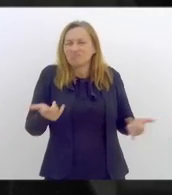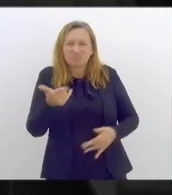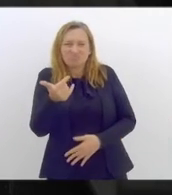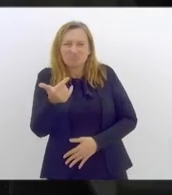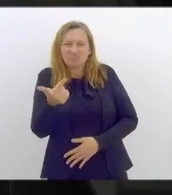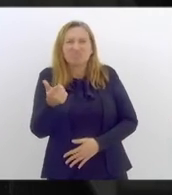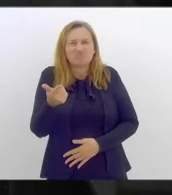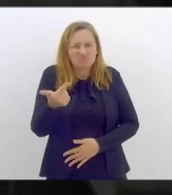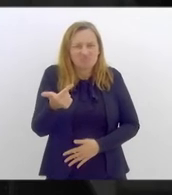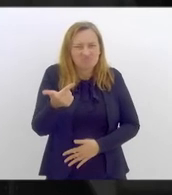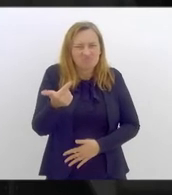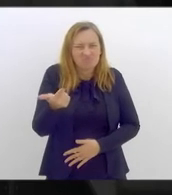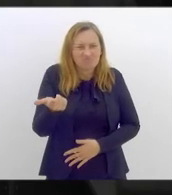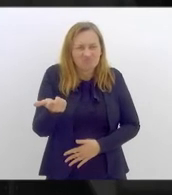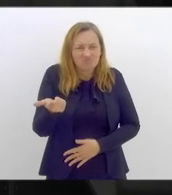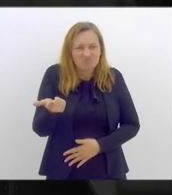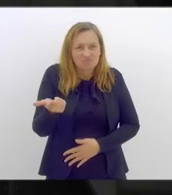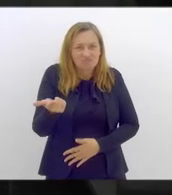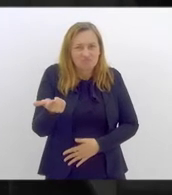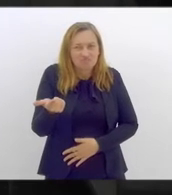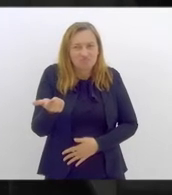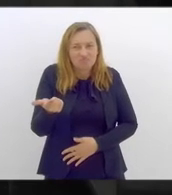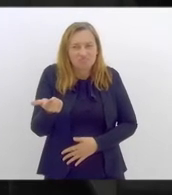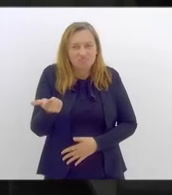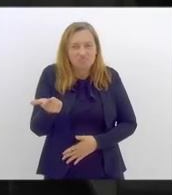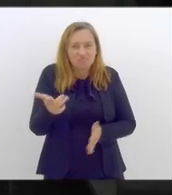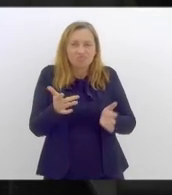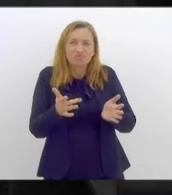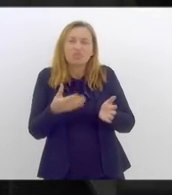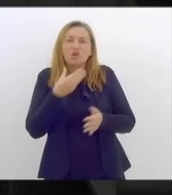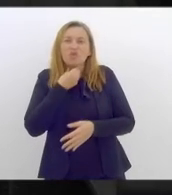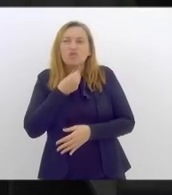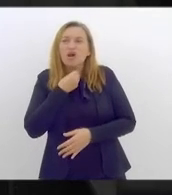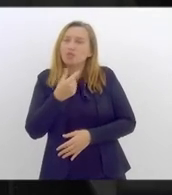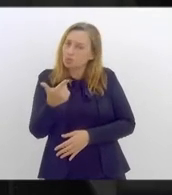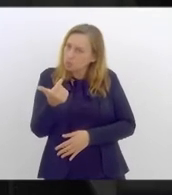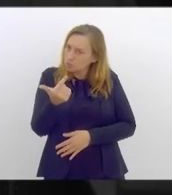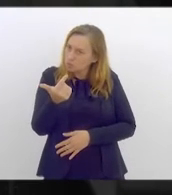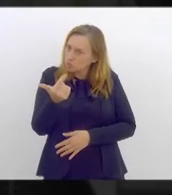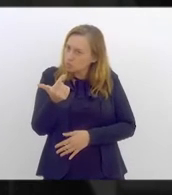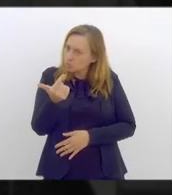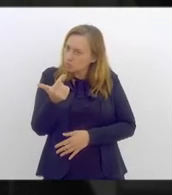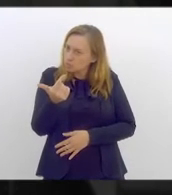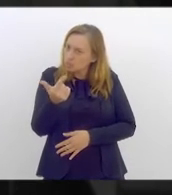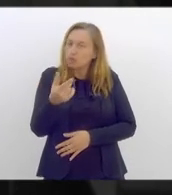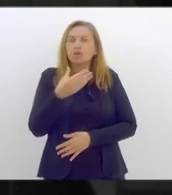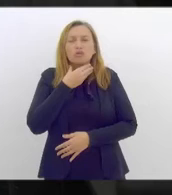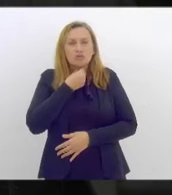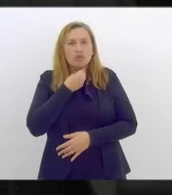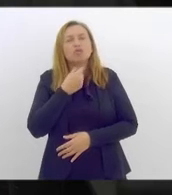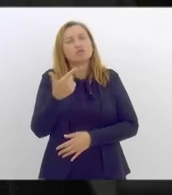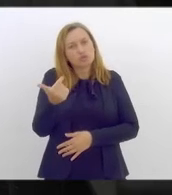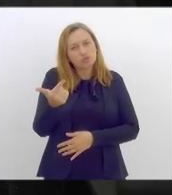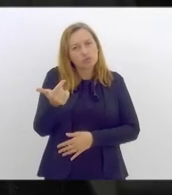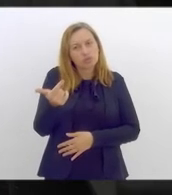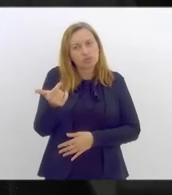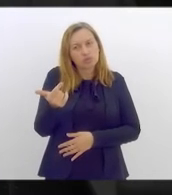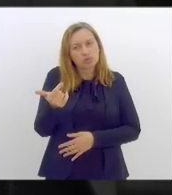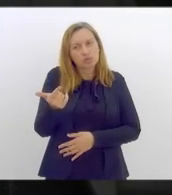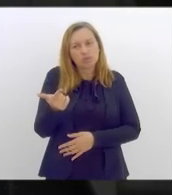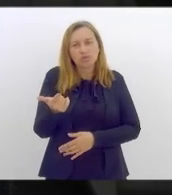armas confusões com simulacro de fuzis aquela que deixar claro não era um fusível de verdade obviamente mas é um simulacro de fusíveis